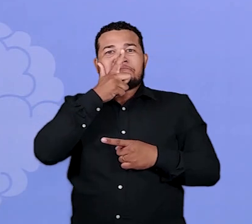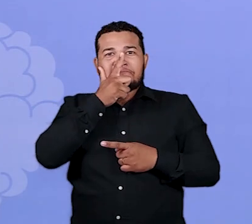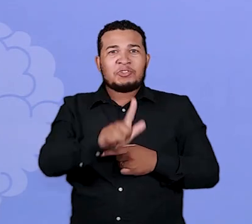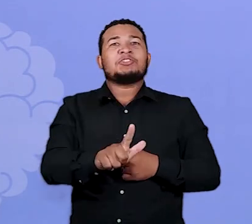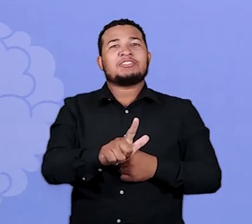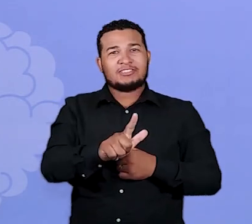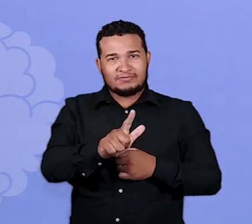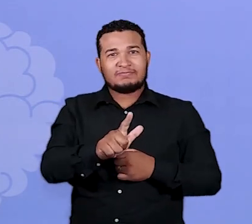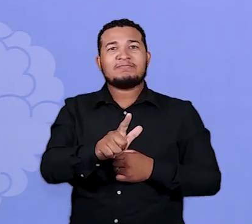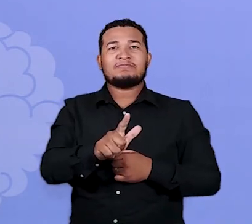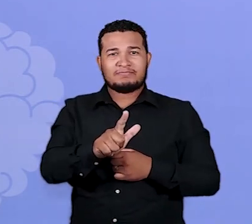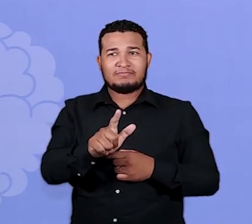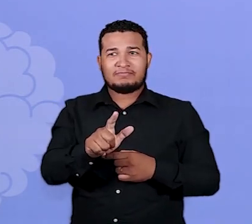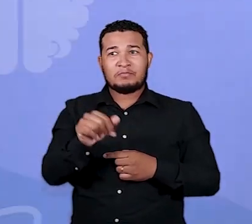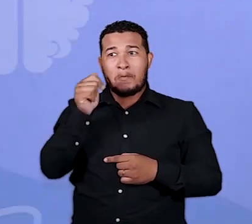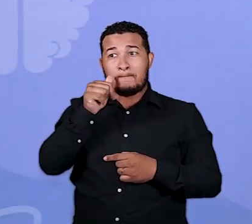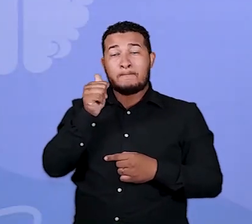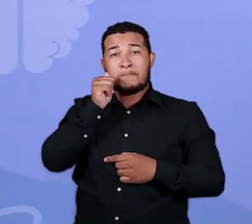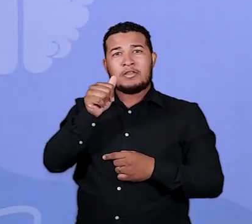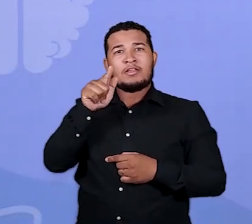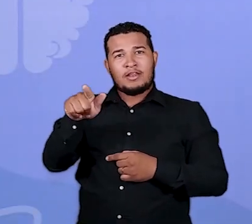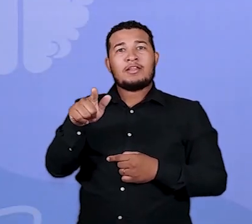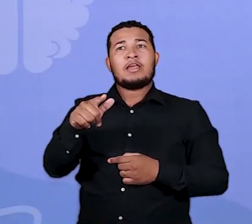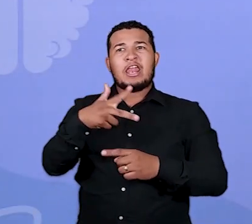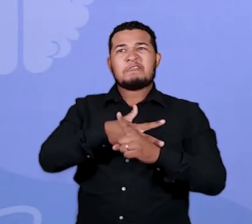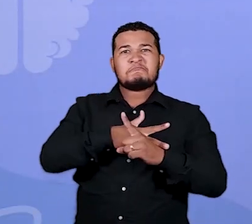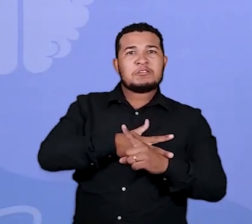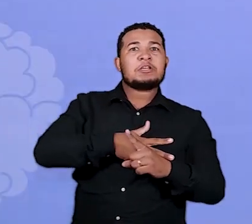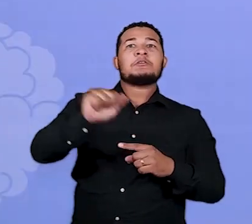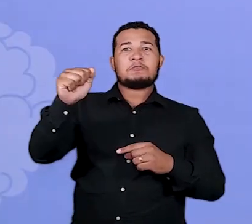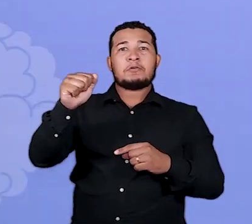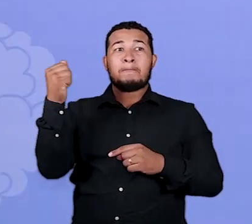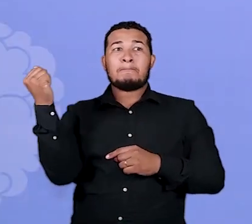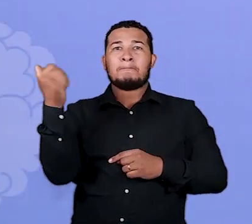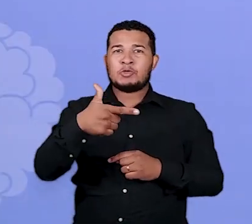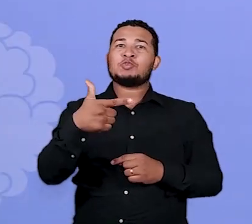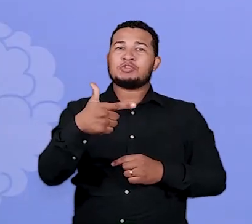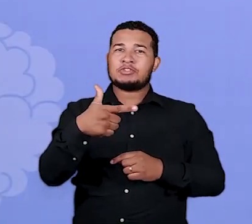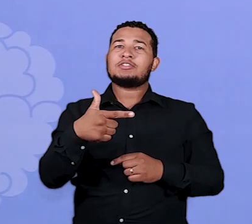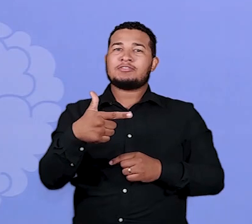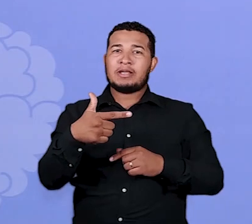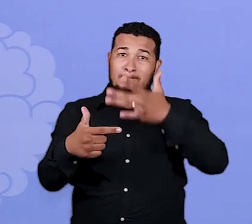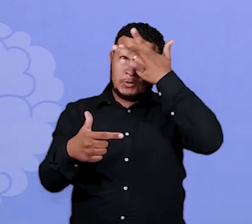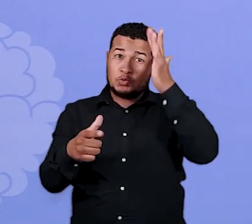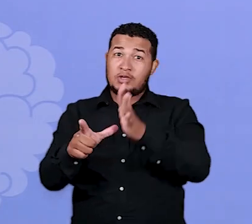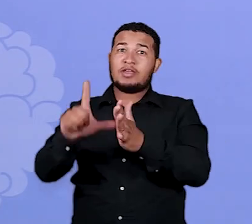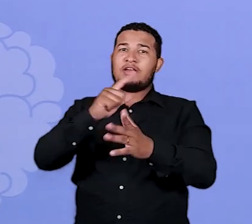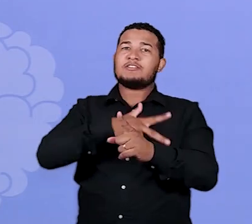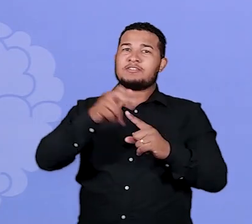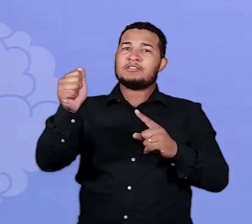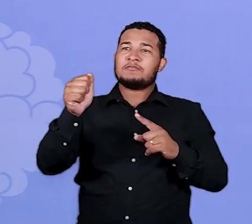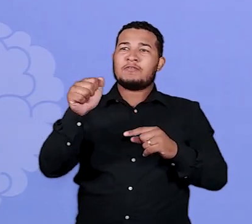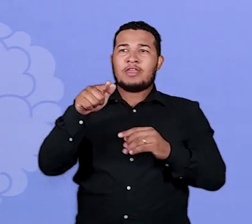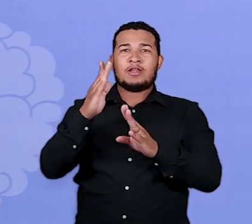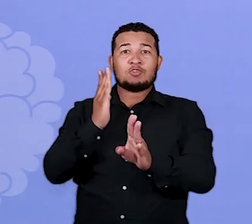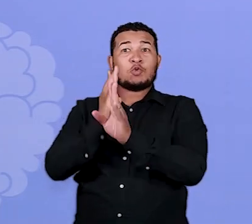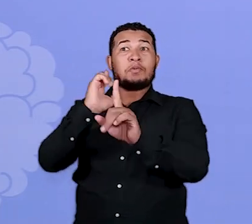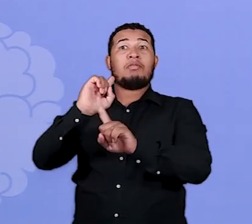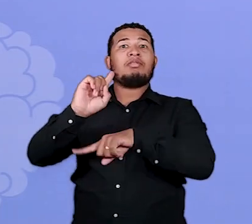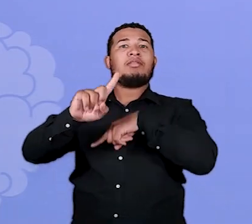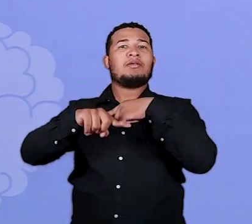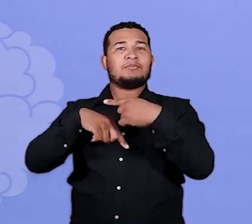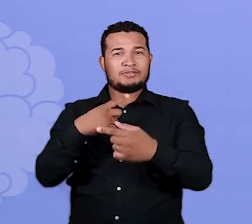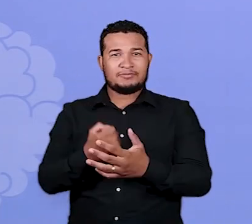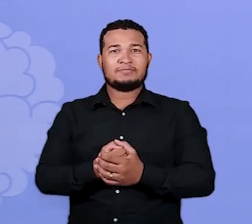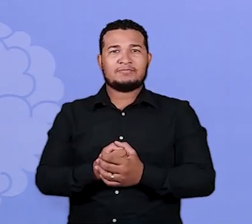Ela conseguiu obter o êxito. A nossa jogadora da escola ganhou da campeã na categoria de xadrez, e ela foi